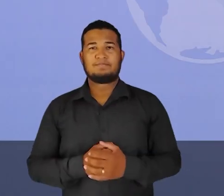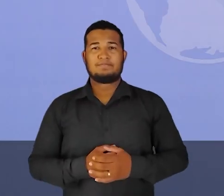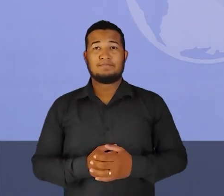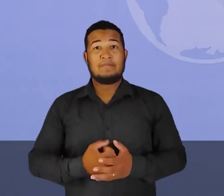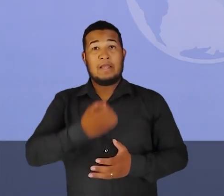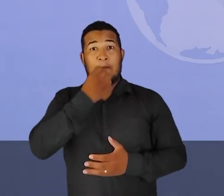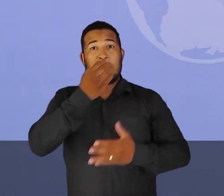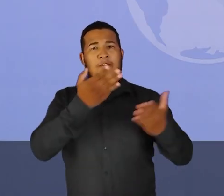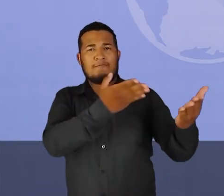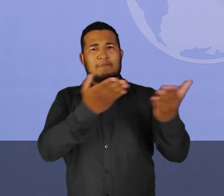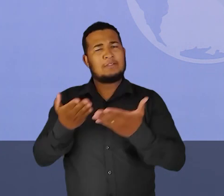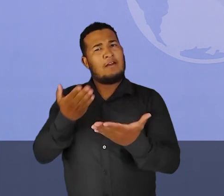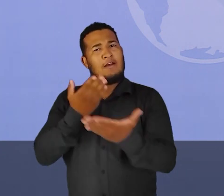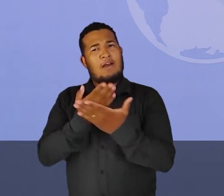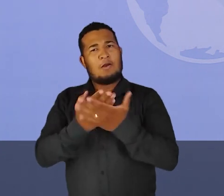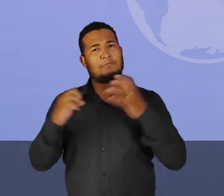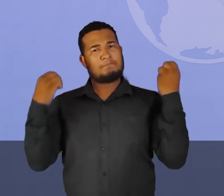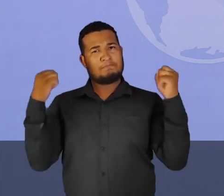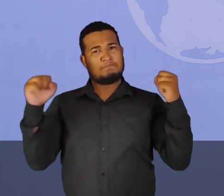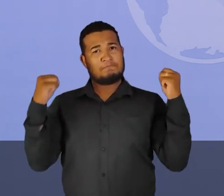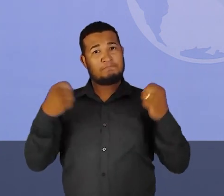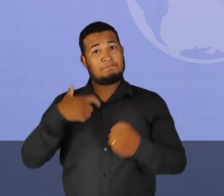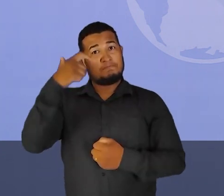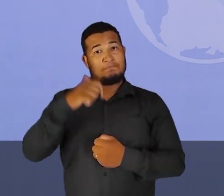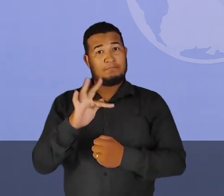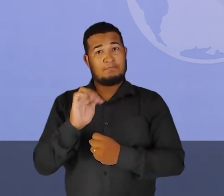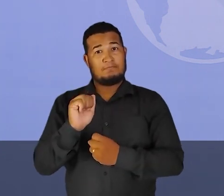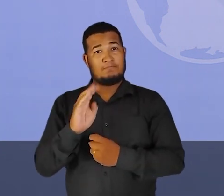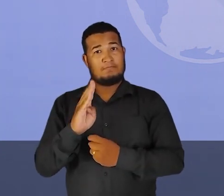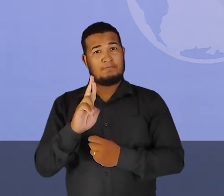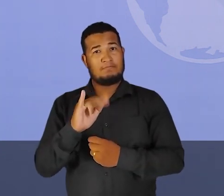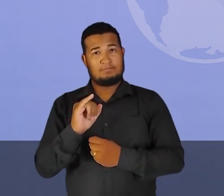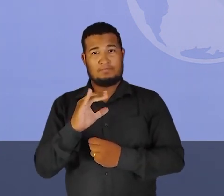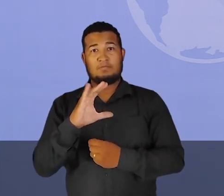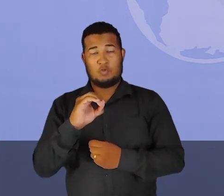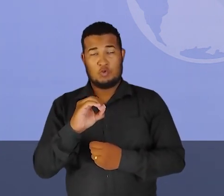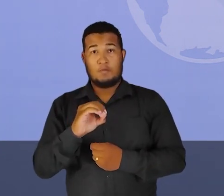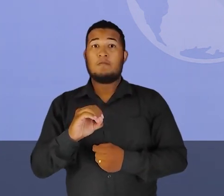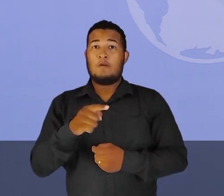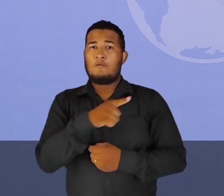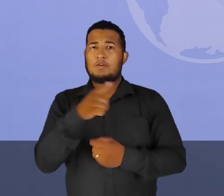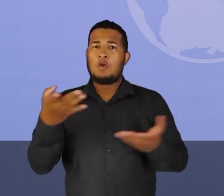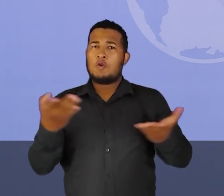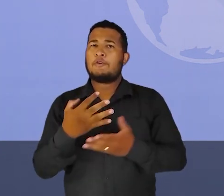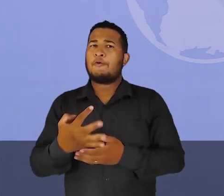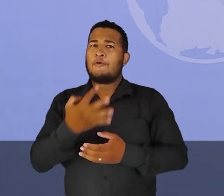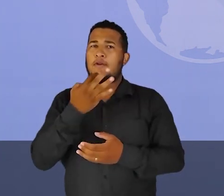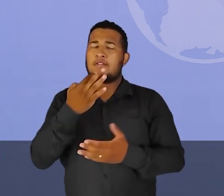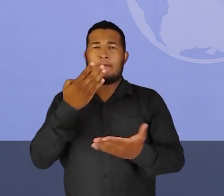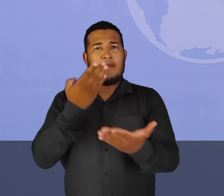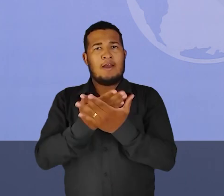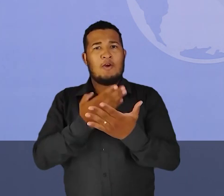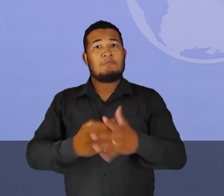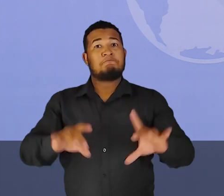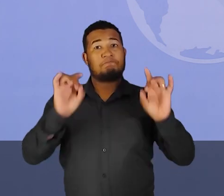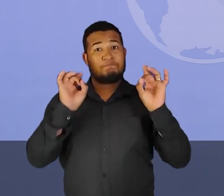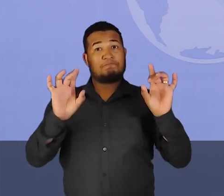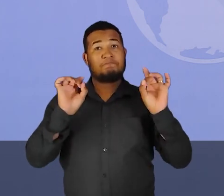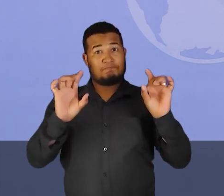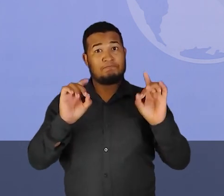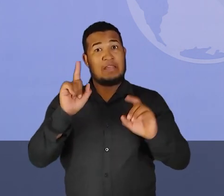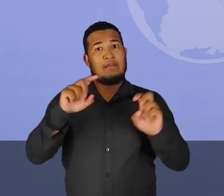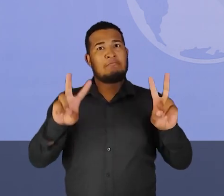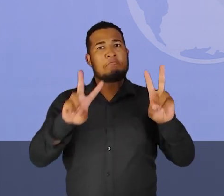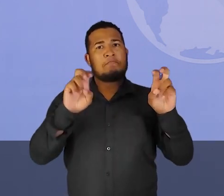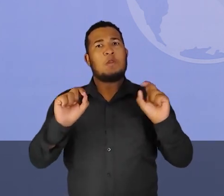Sejam bem-vindos à aula de Educação Física. Aqui é o professor Fabrício Corradini e hoje nós vamos conhecer e acompanhar uma aula muito especial, que vai falar